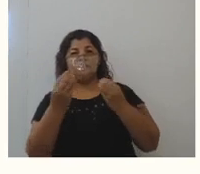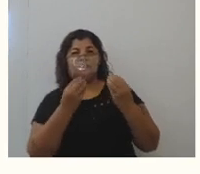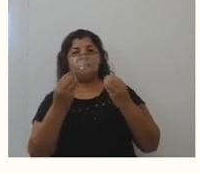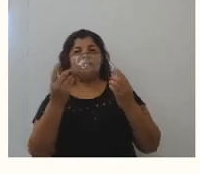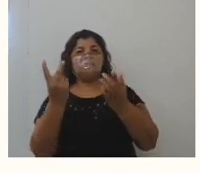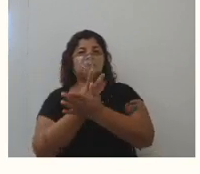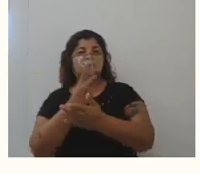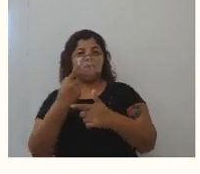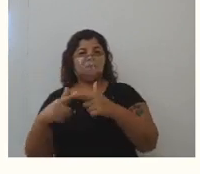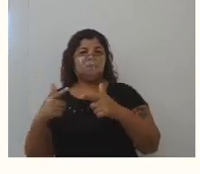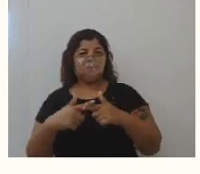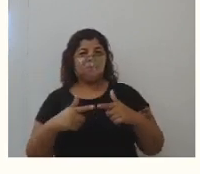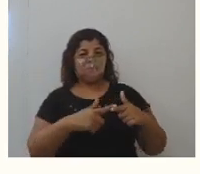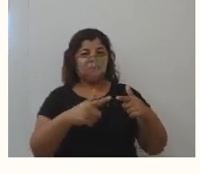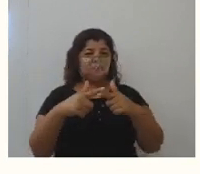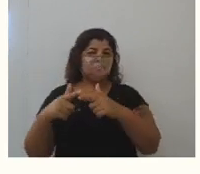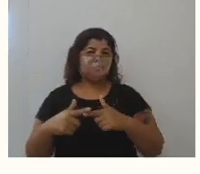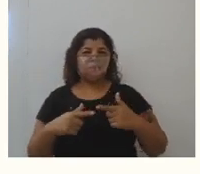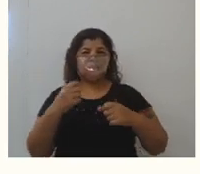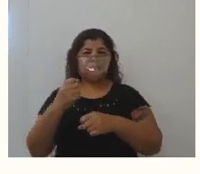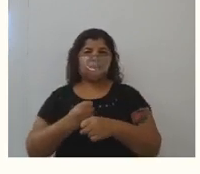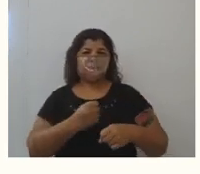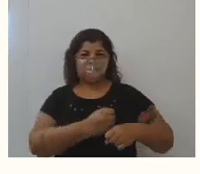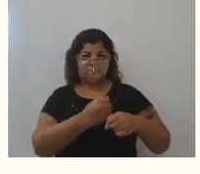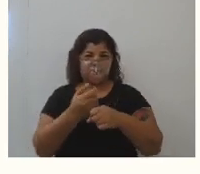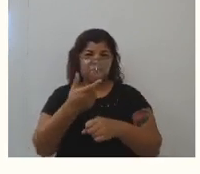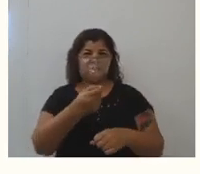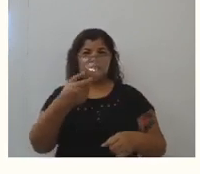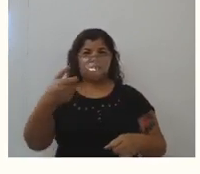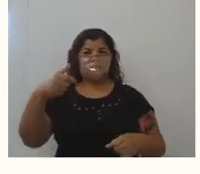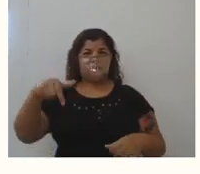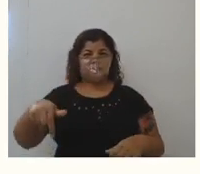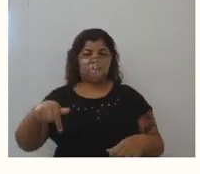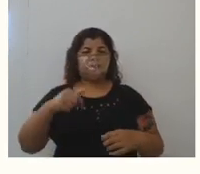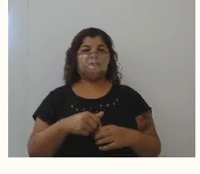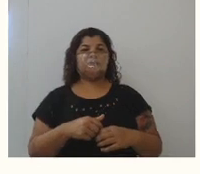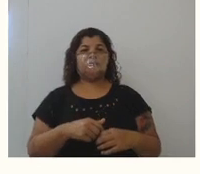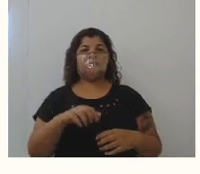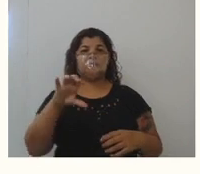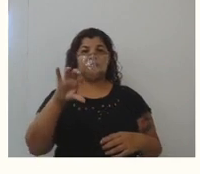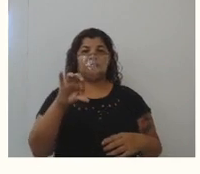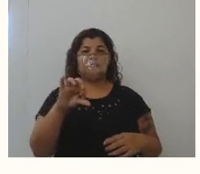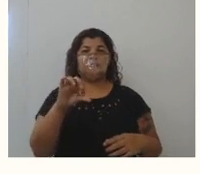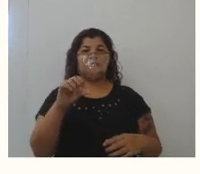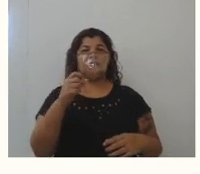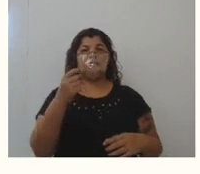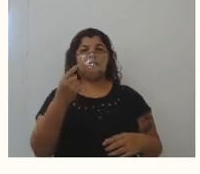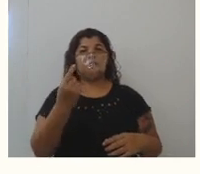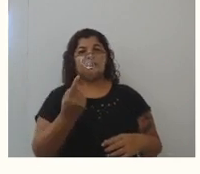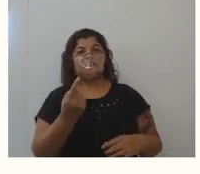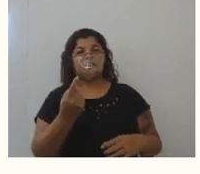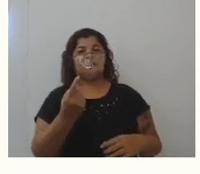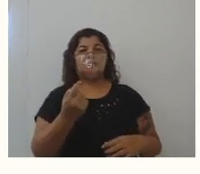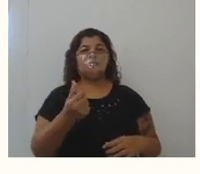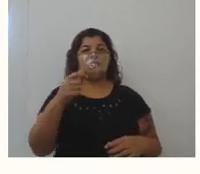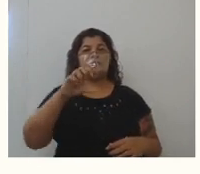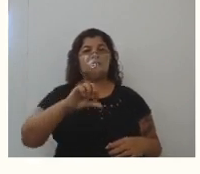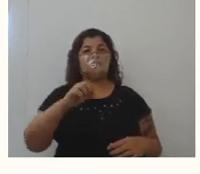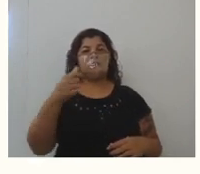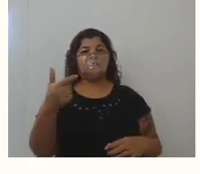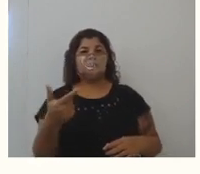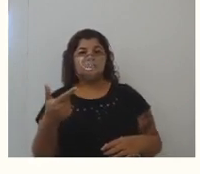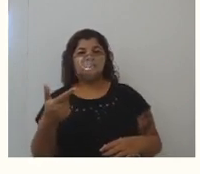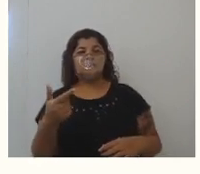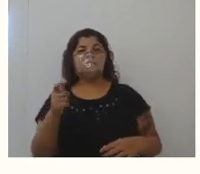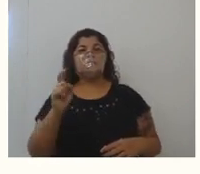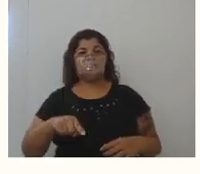homicídios em 2017, identificou-se o seguinte, que 91, quase 92% das vítimas são